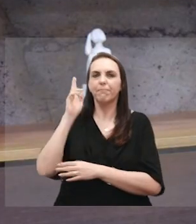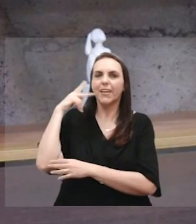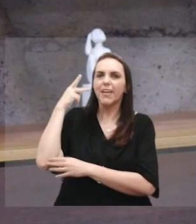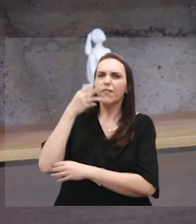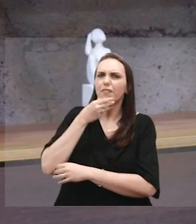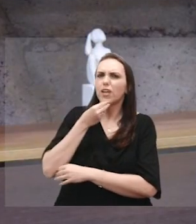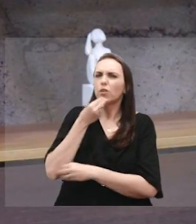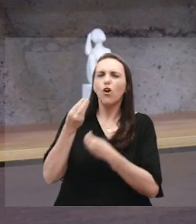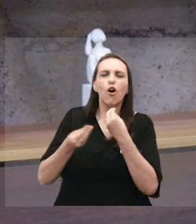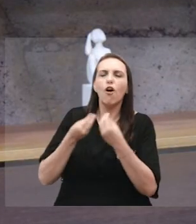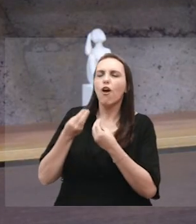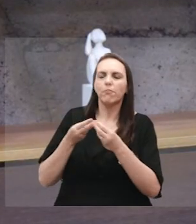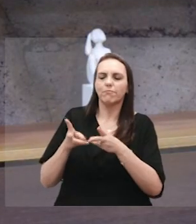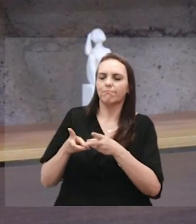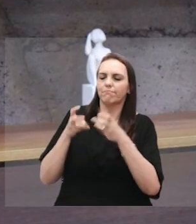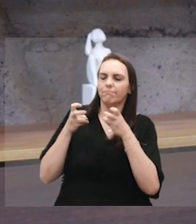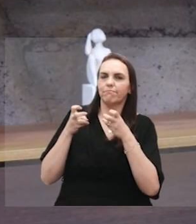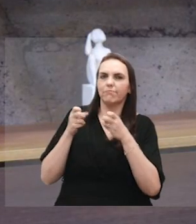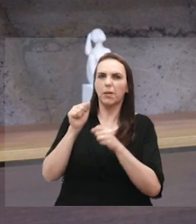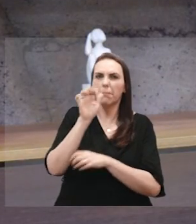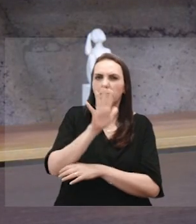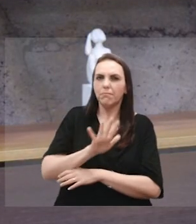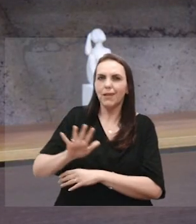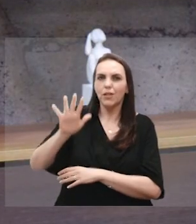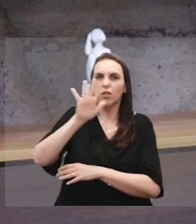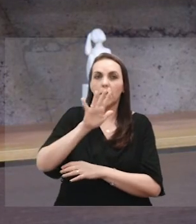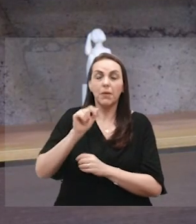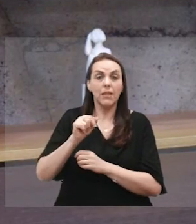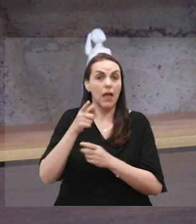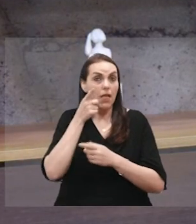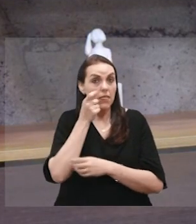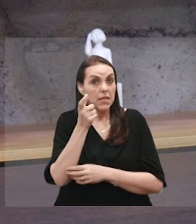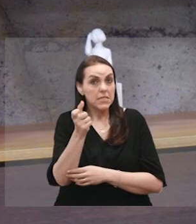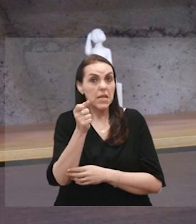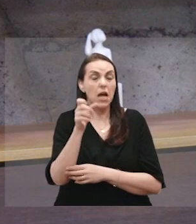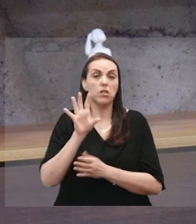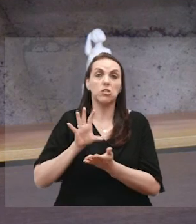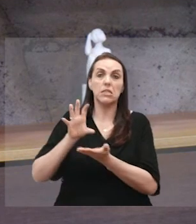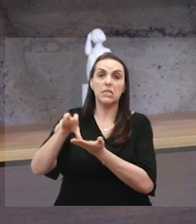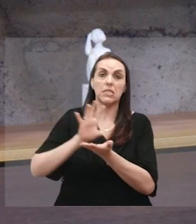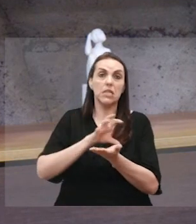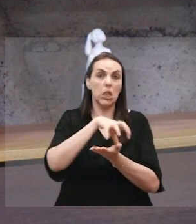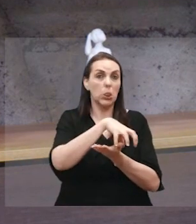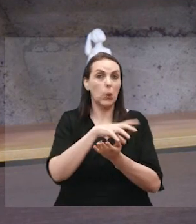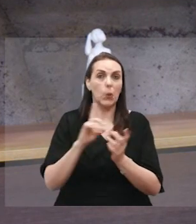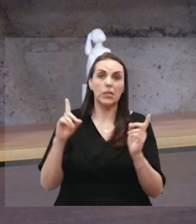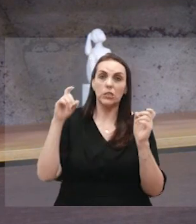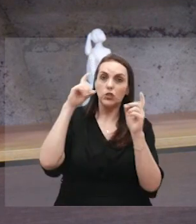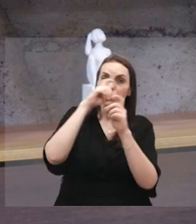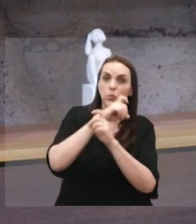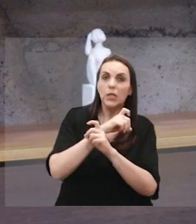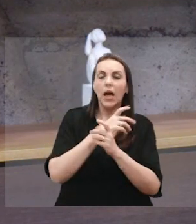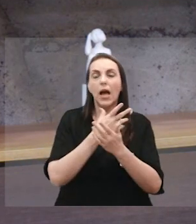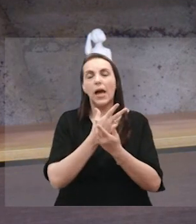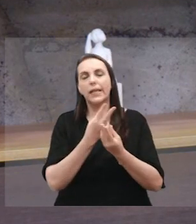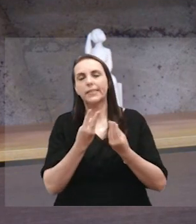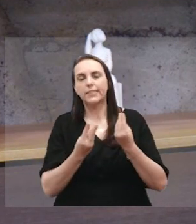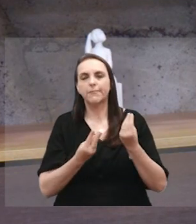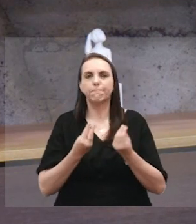senhor tem verificado? O senhor traz aqui um panorama interessante de setores, de alguns gargalos, de